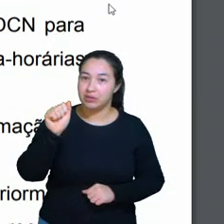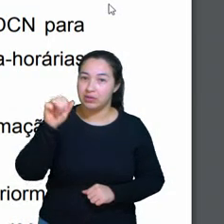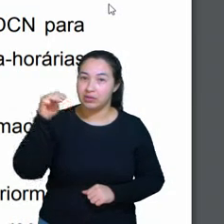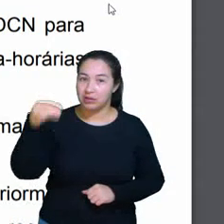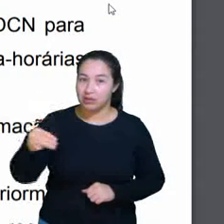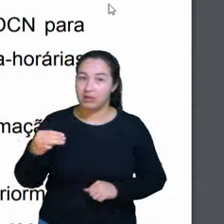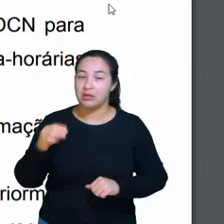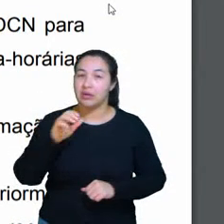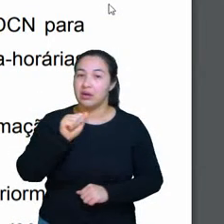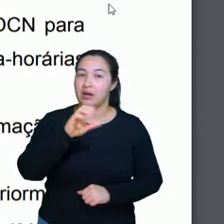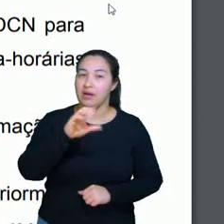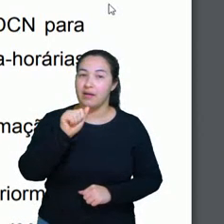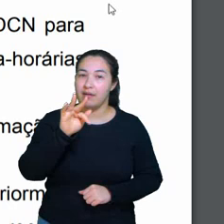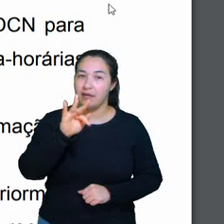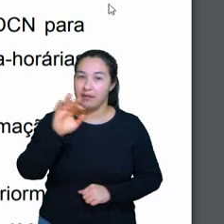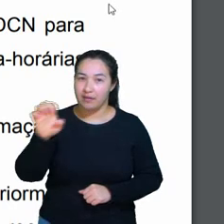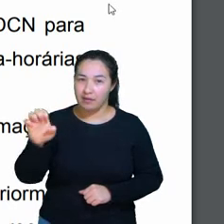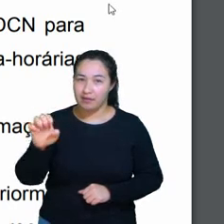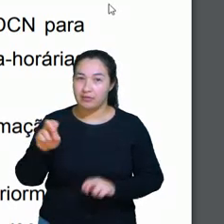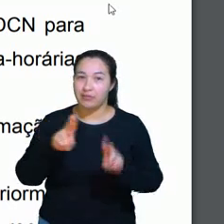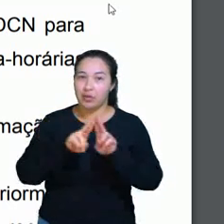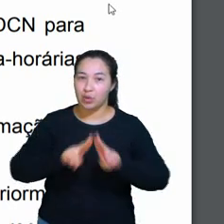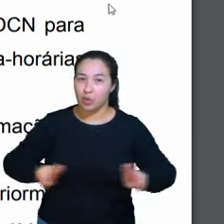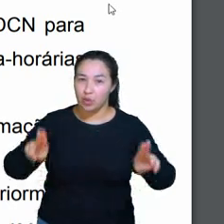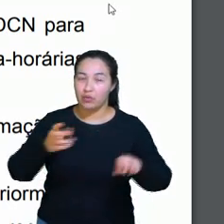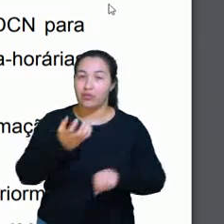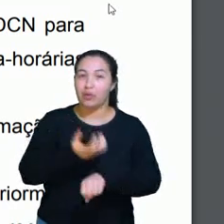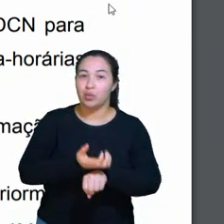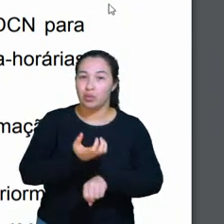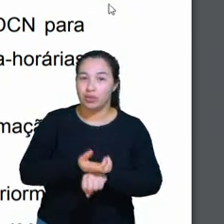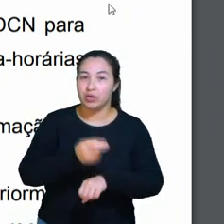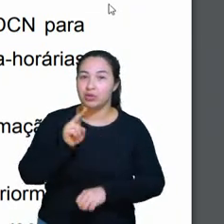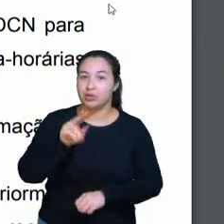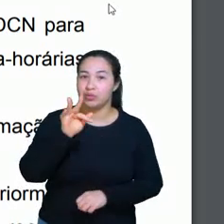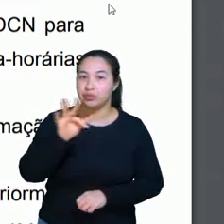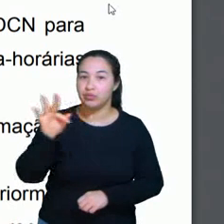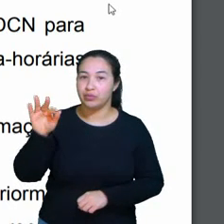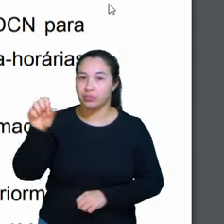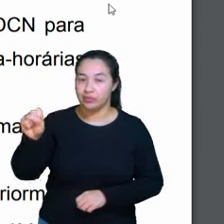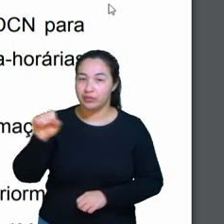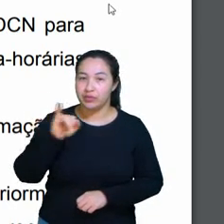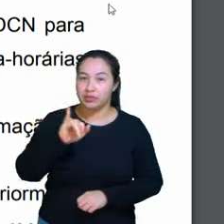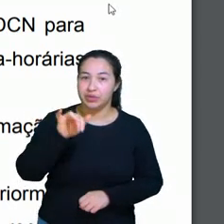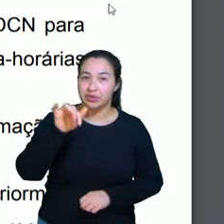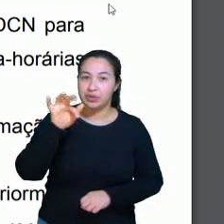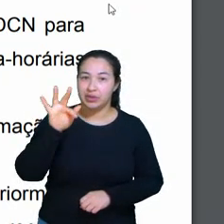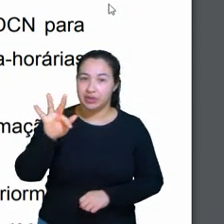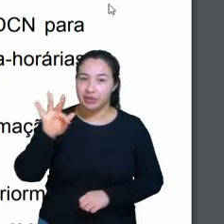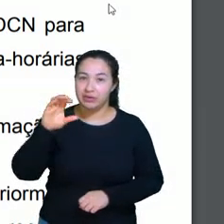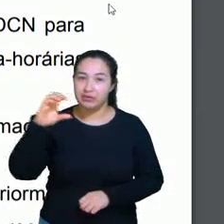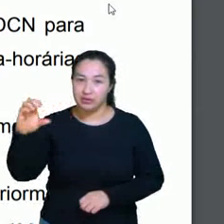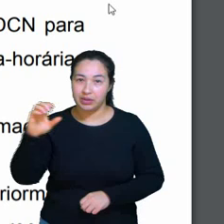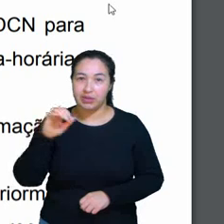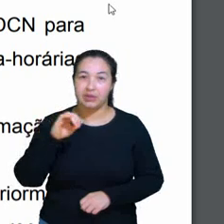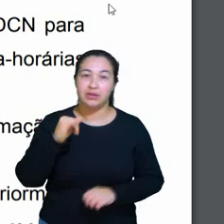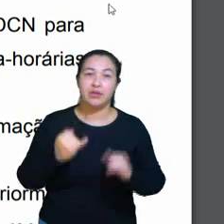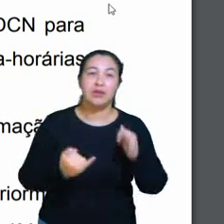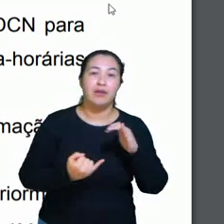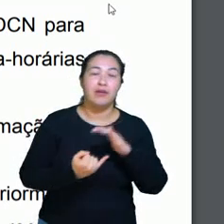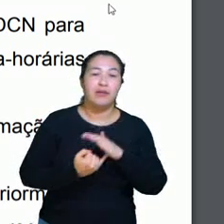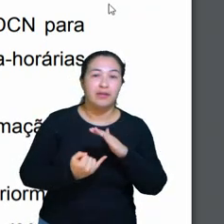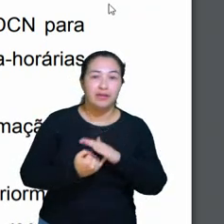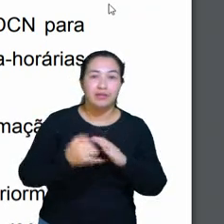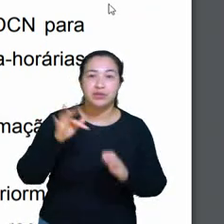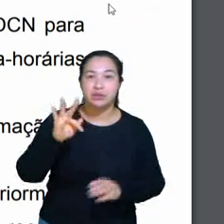UDESC Federal da Fronteira Sul Instituto Federal Catarinense Instituto Federal de Santa Catarina Tribunal de